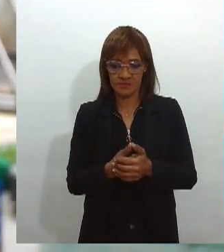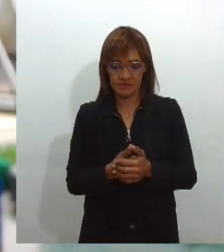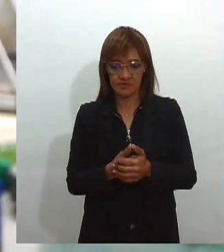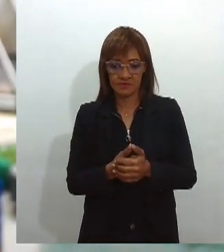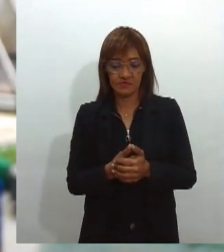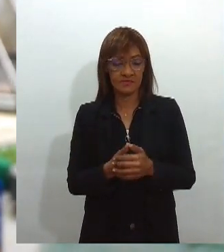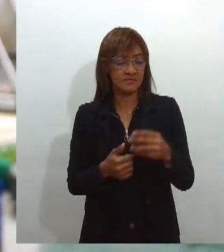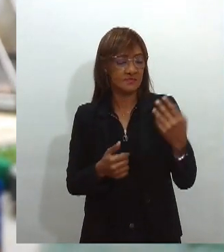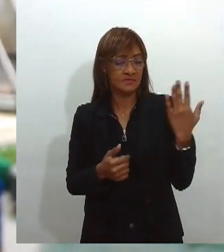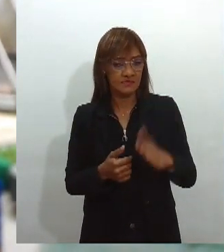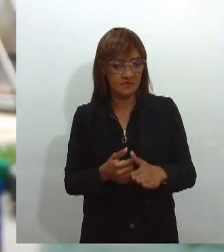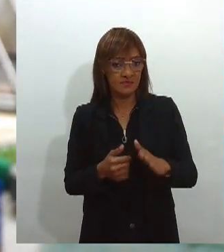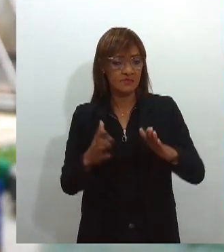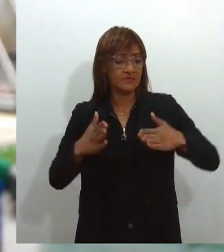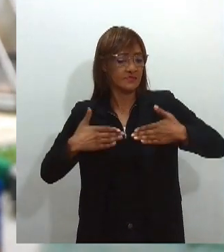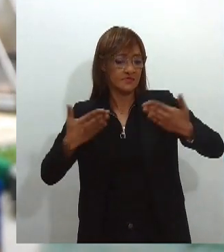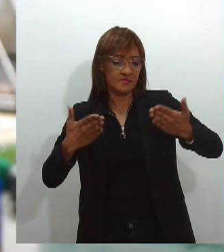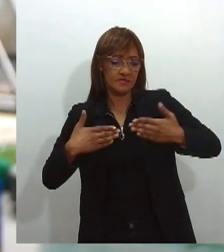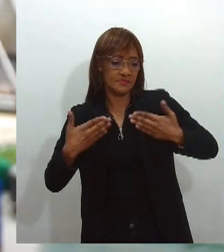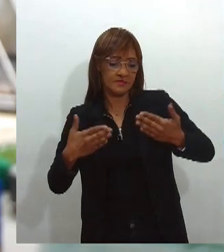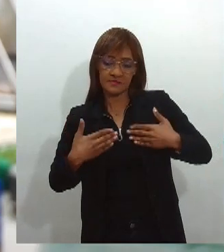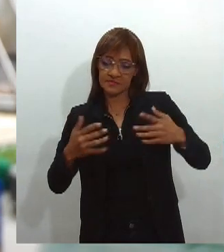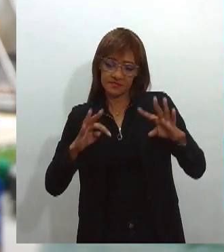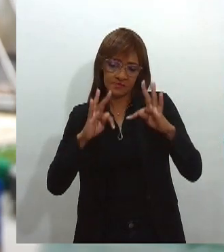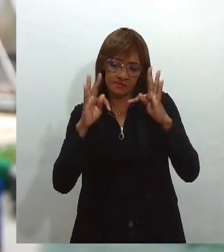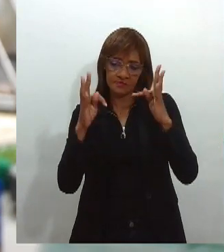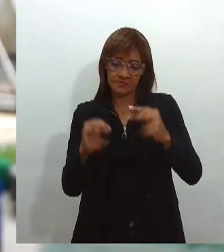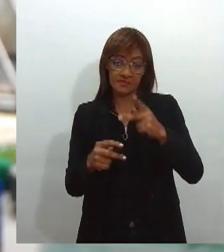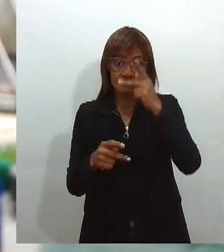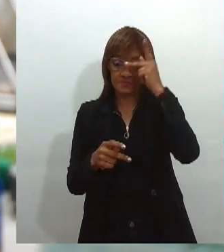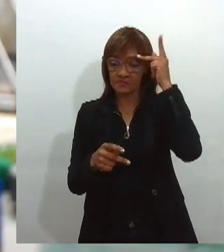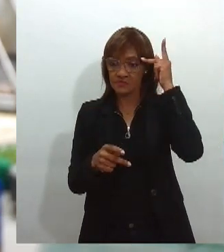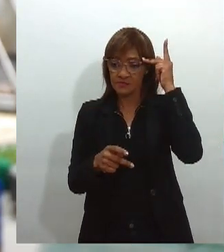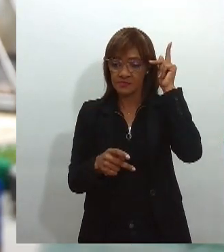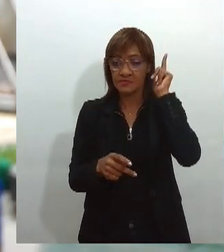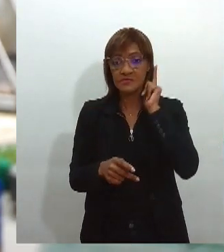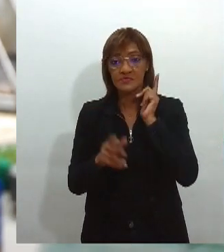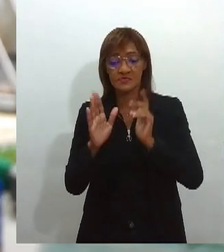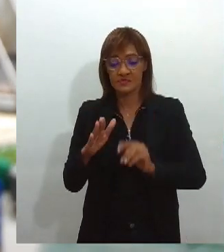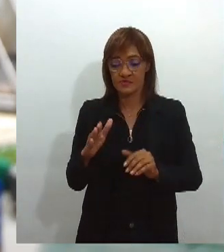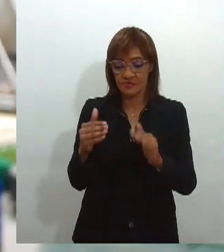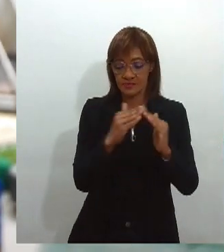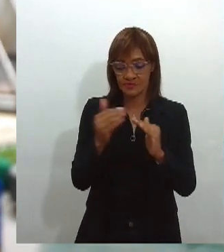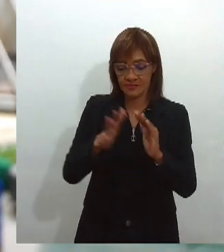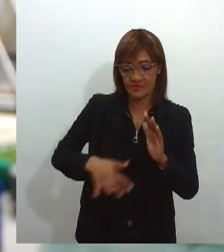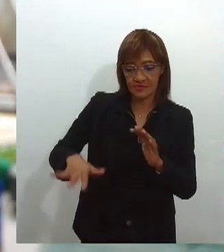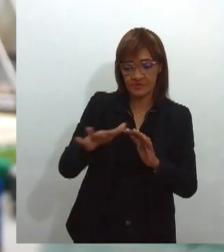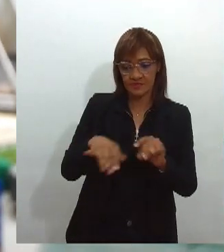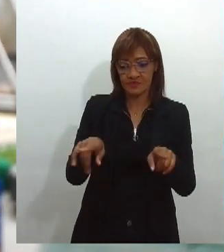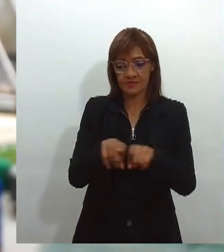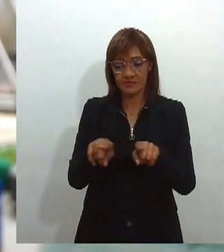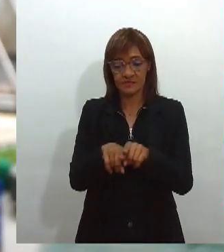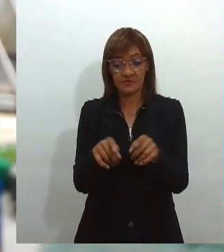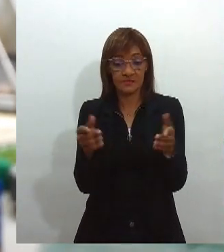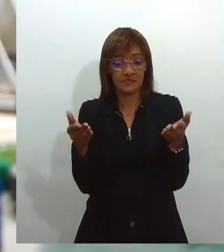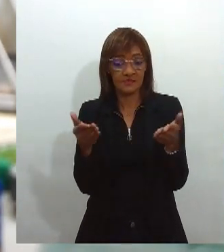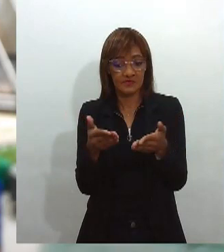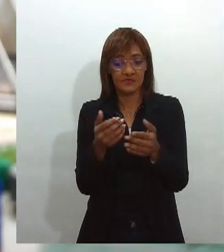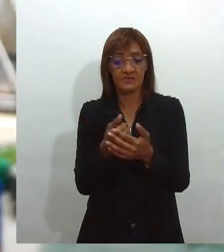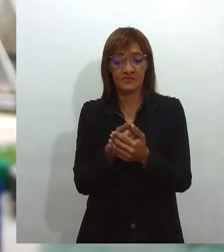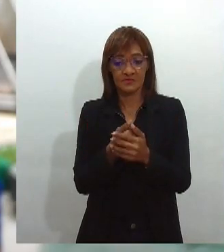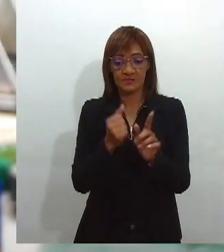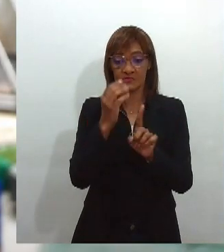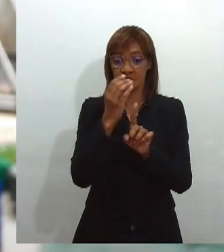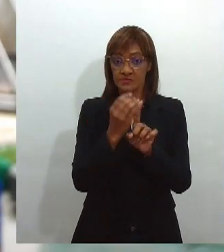né? Para todo o bairro e toda a comunidade adjacente aqui. Hoje é um evento que está no calendário de Sergipe,